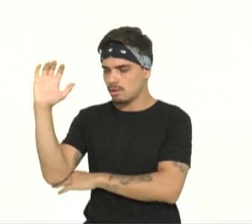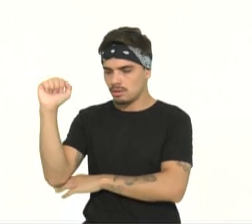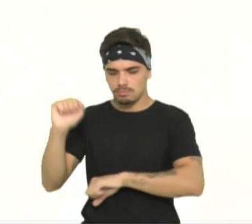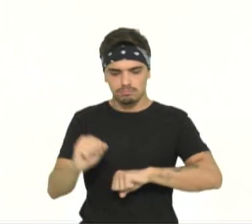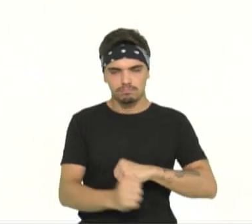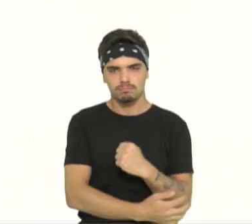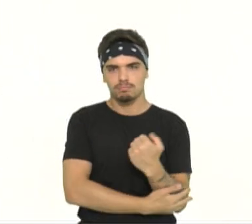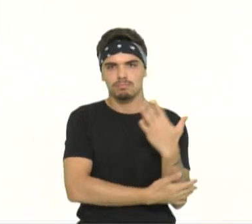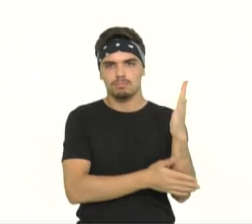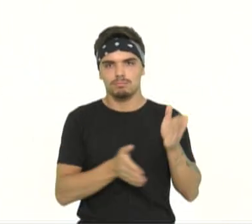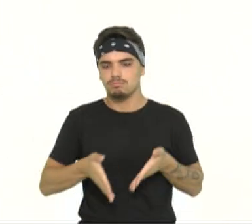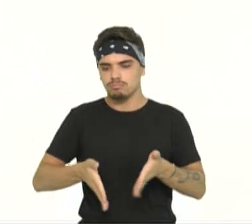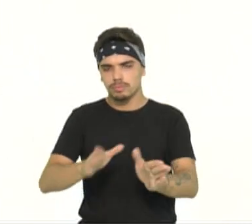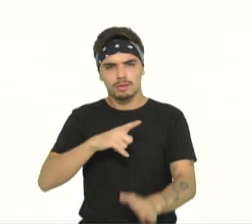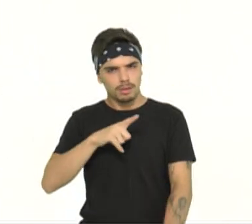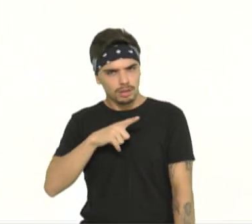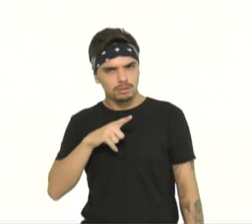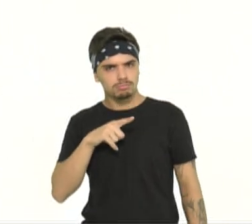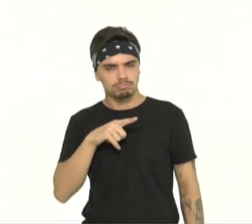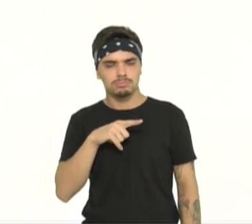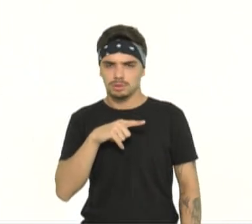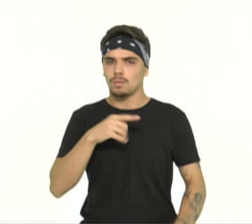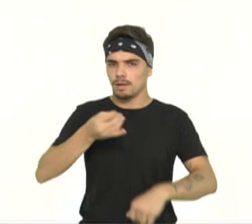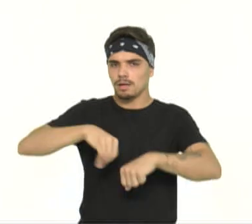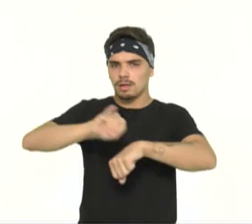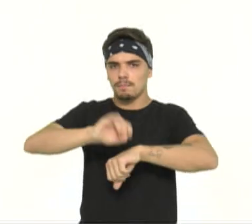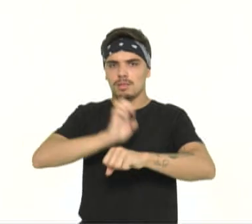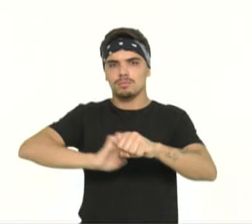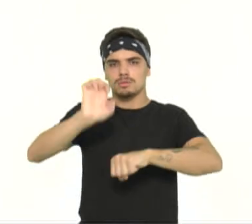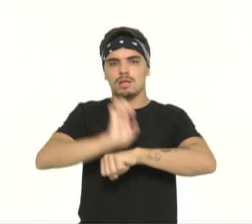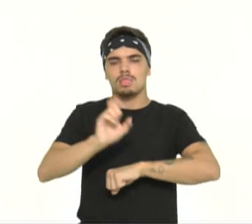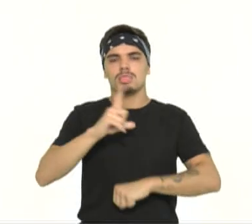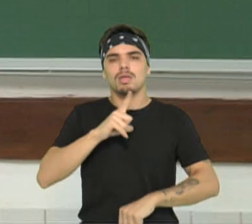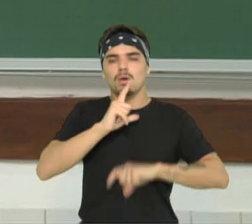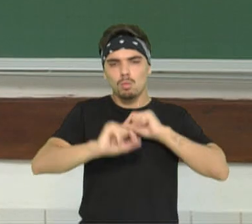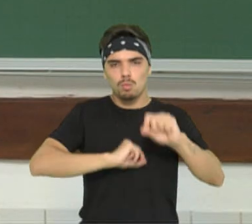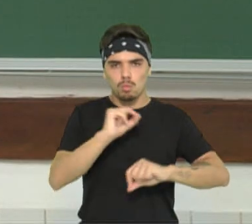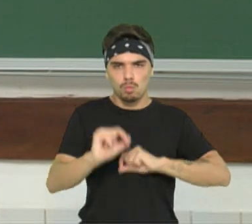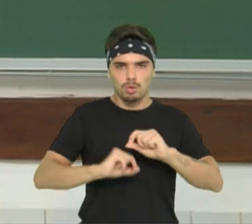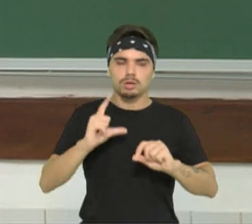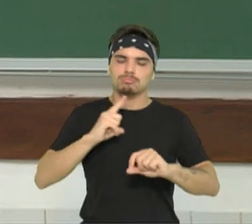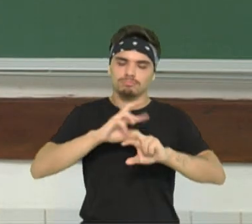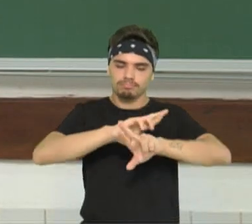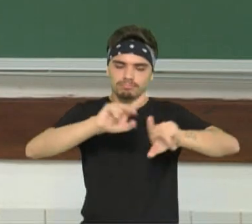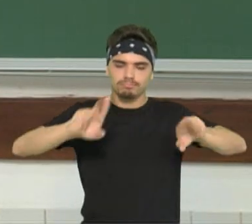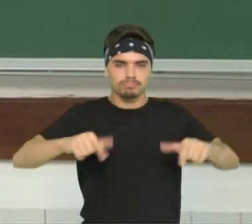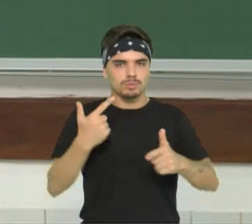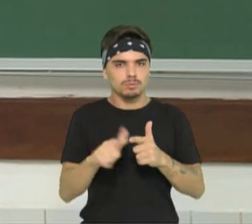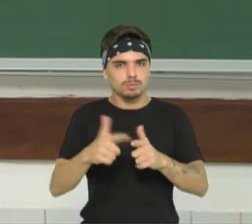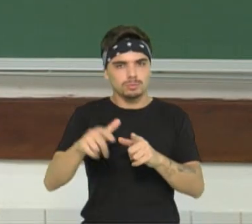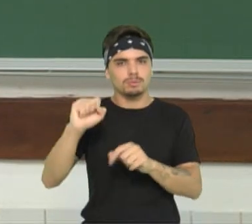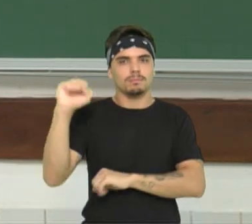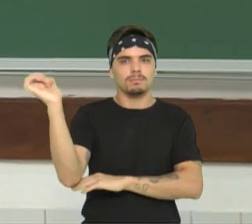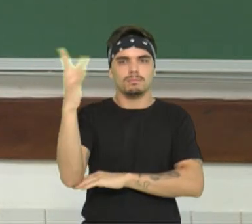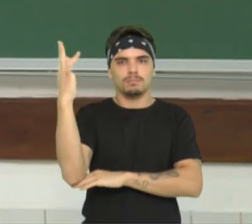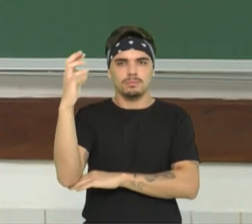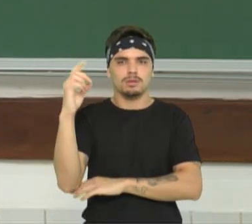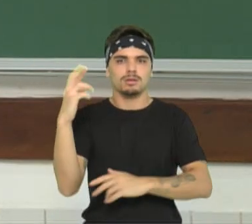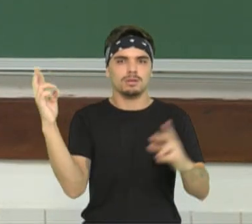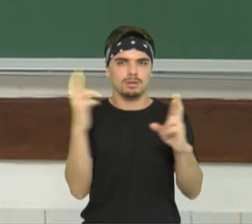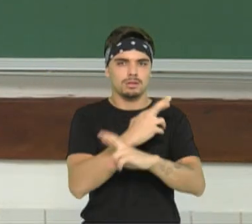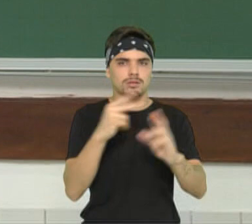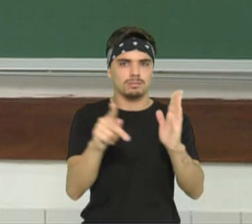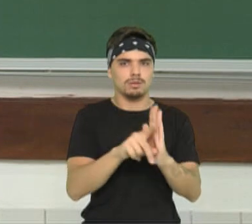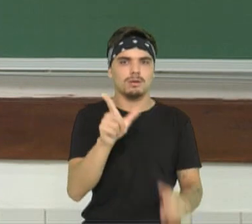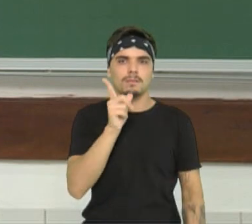seja, mesmo na capital do estado, nós percebemos que existem diferentes problemas ambientais relacionados à